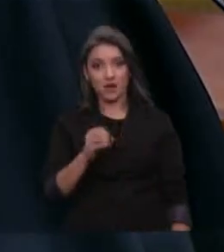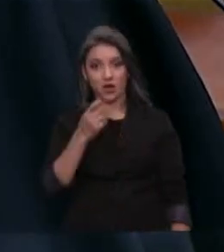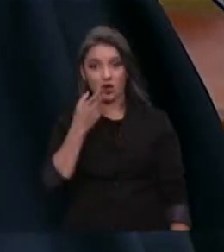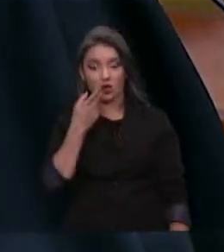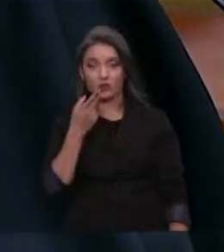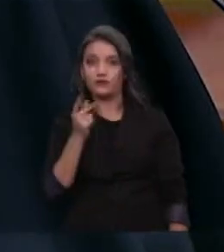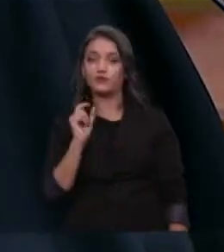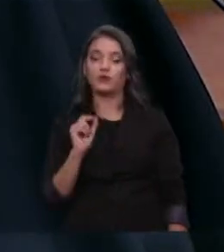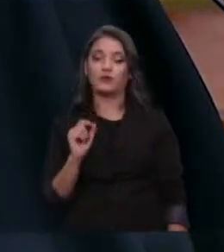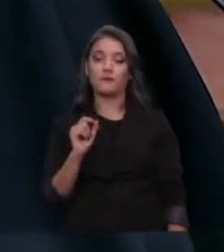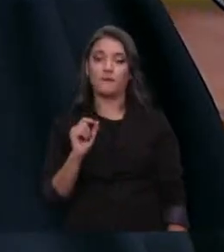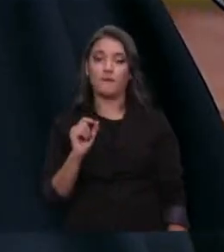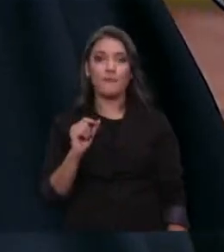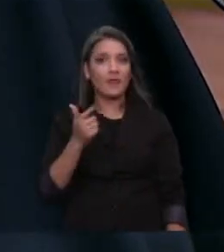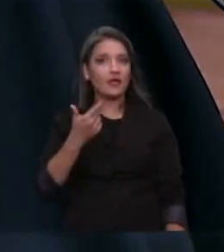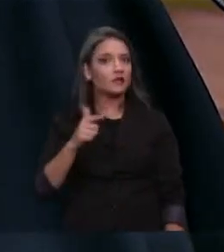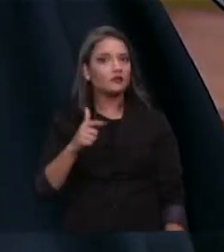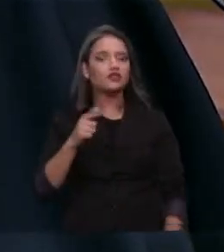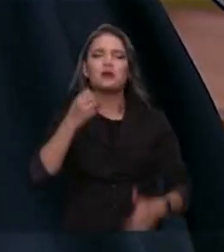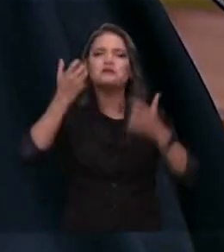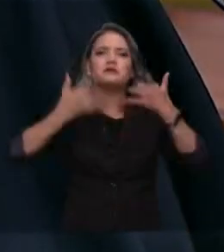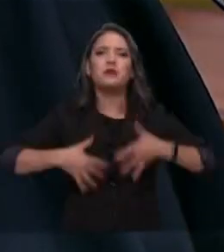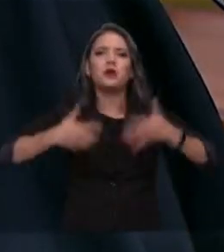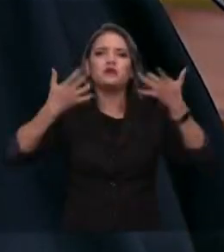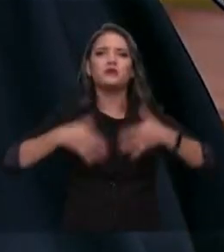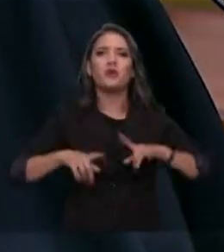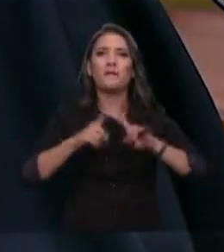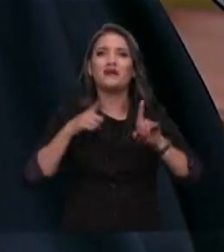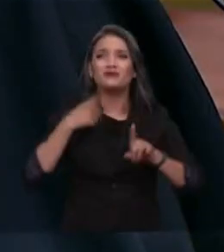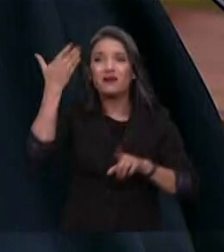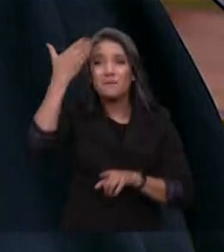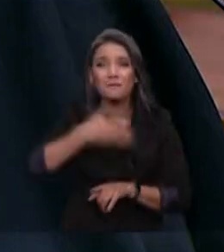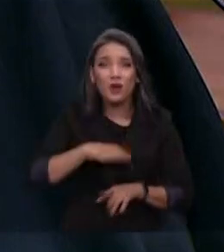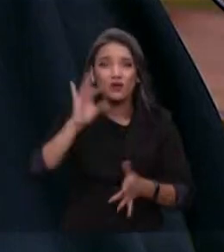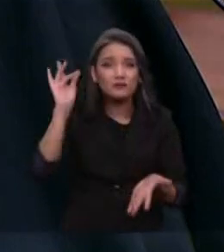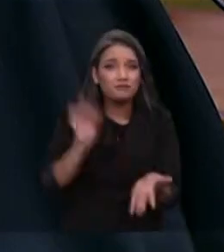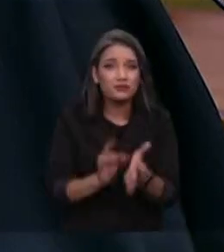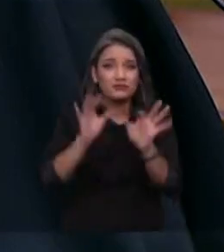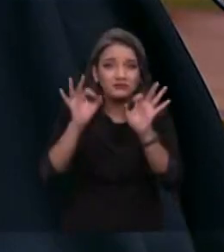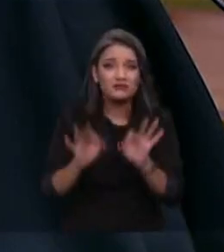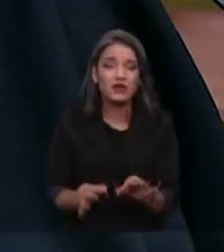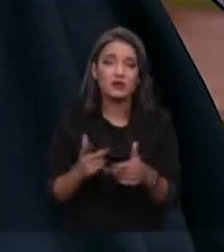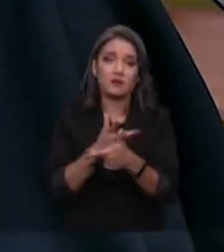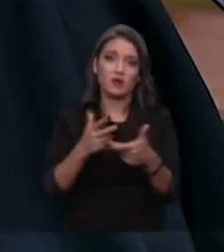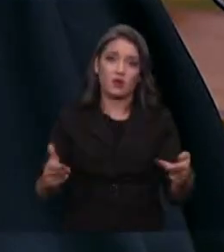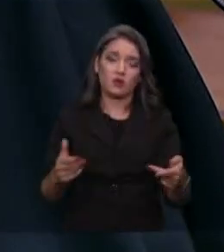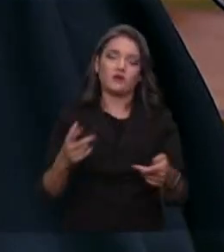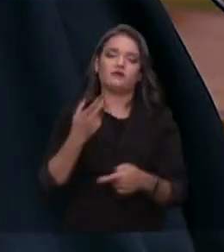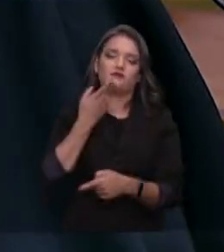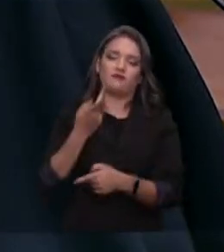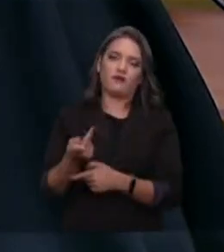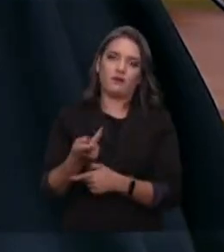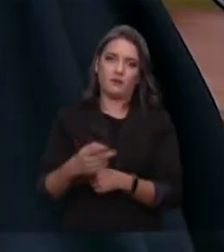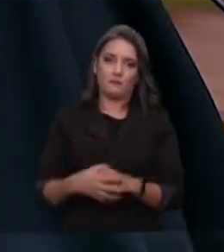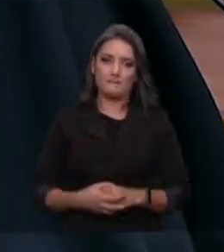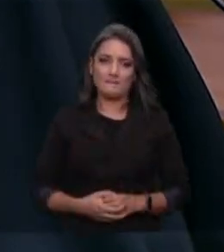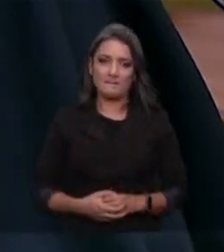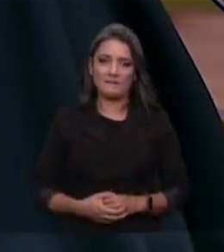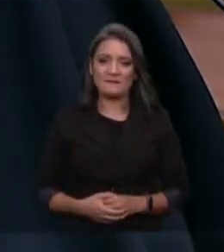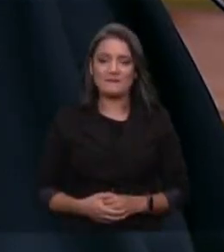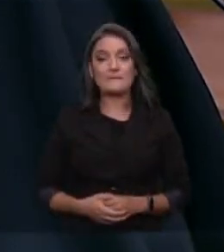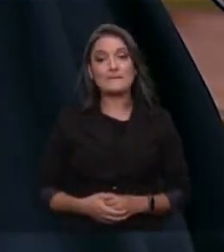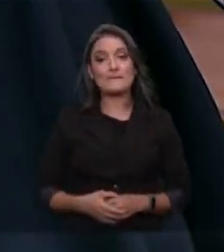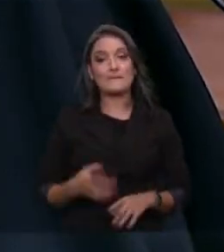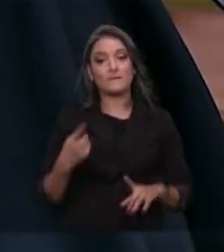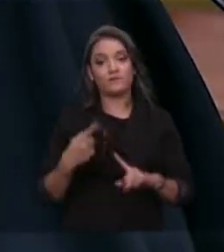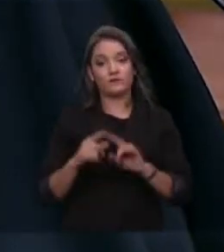absolutamente nada aponta em concreto para demonstração dos fatos específicos que constituem objeto da presente ação penal, uma vez